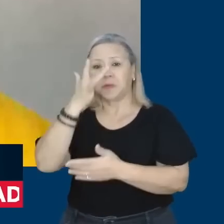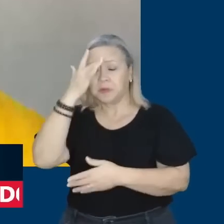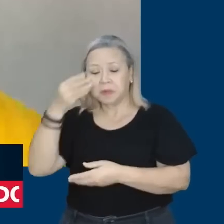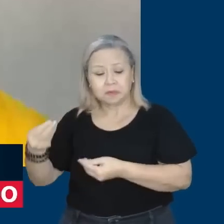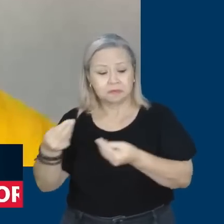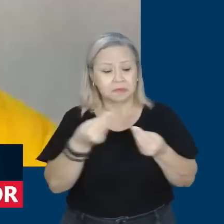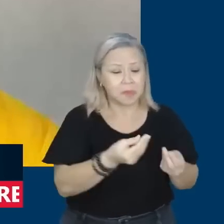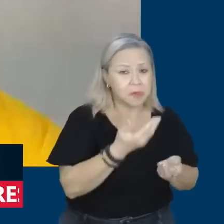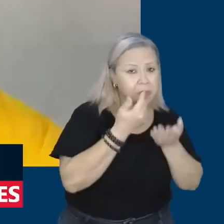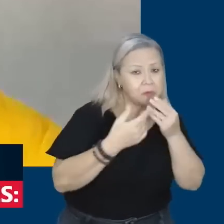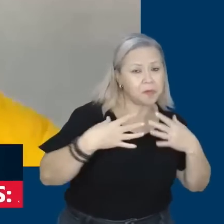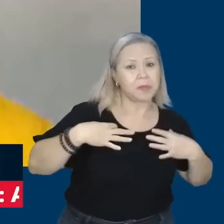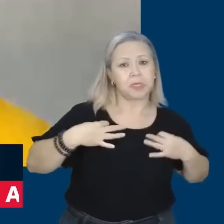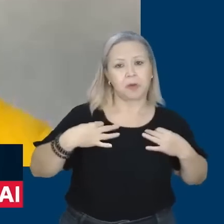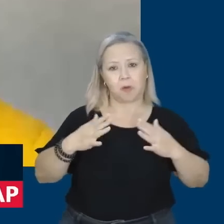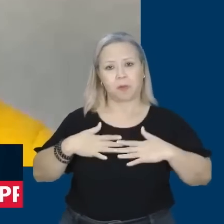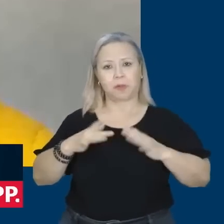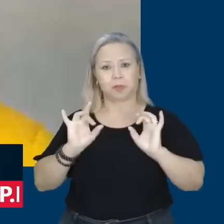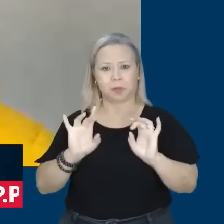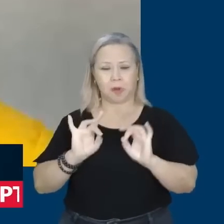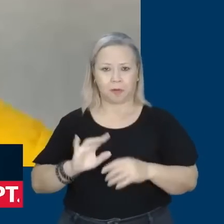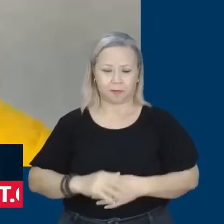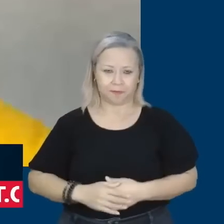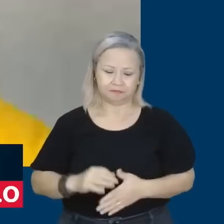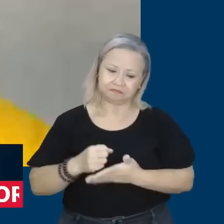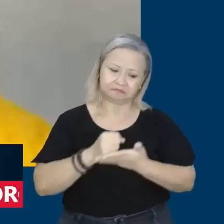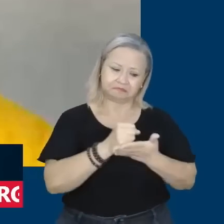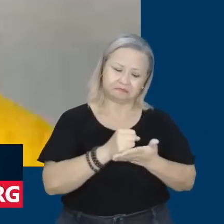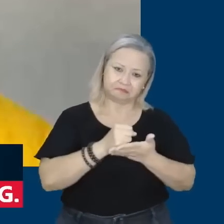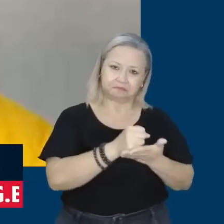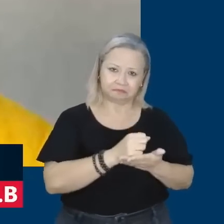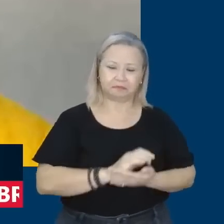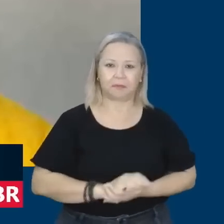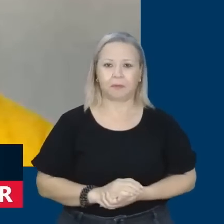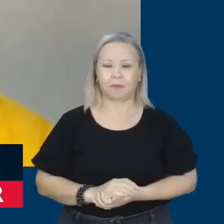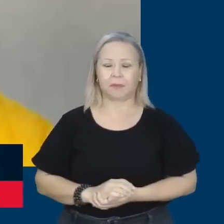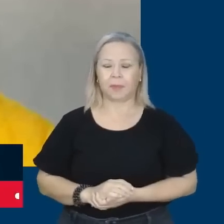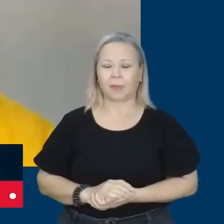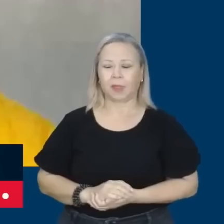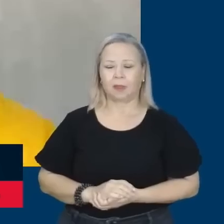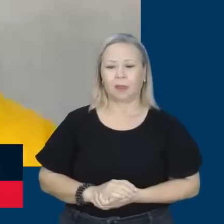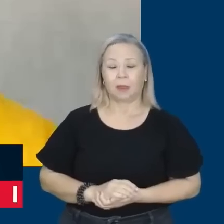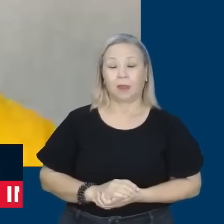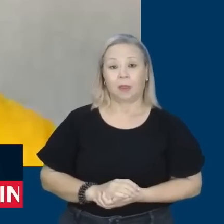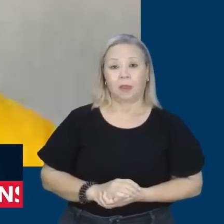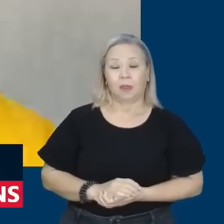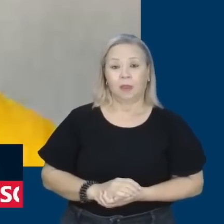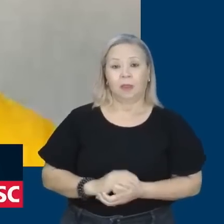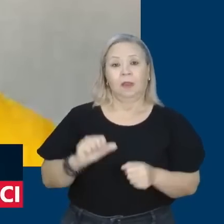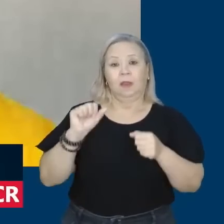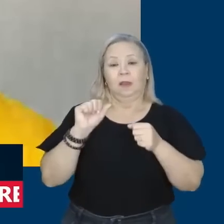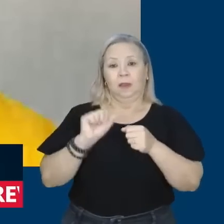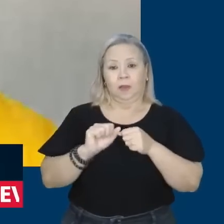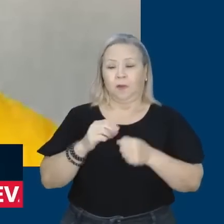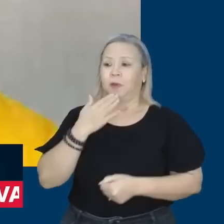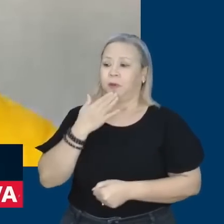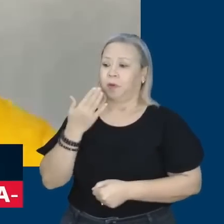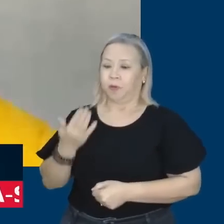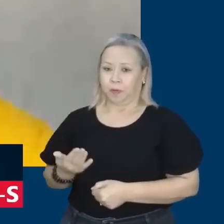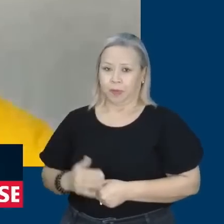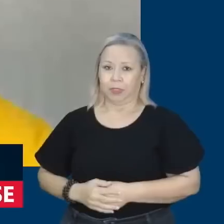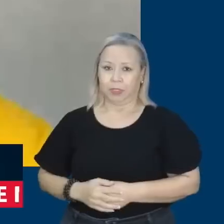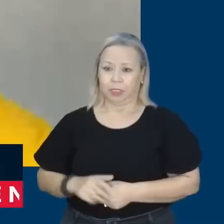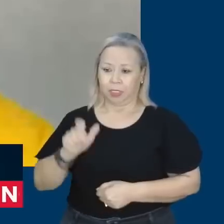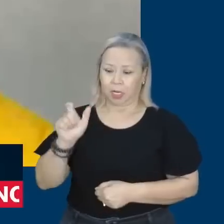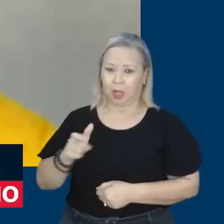roupa. Eu tenho feito, Amanda, um pedido para o menino que trabalha